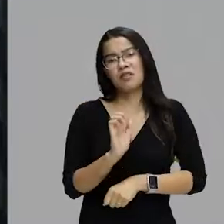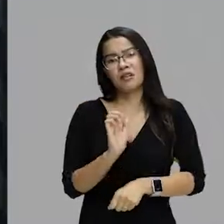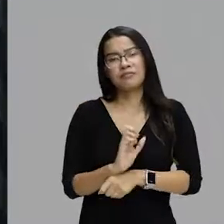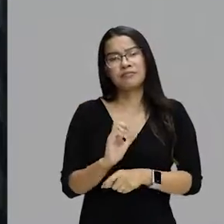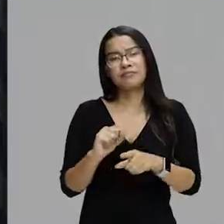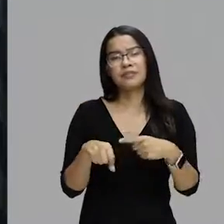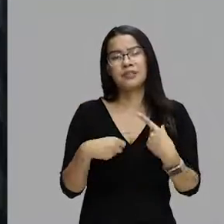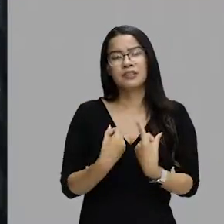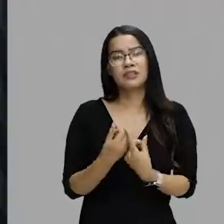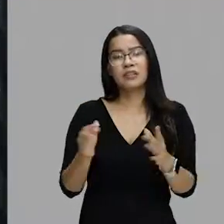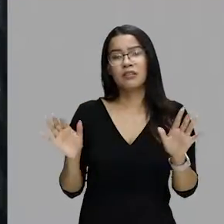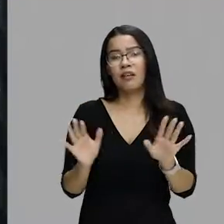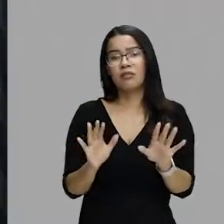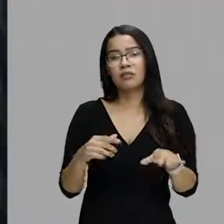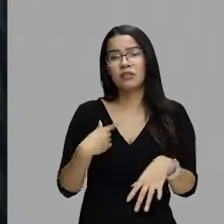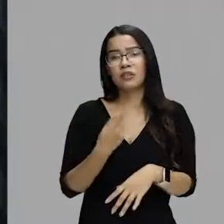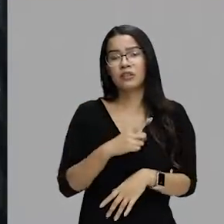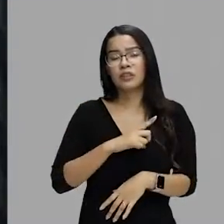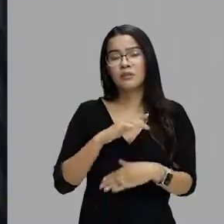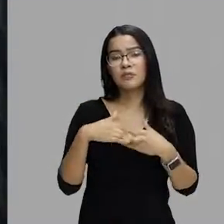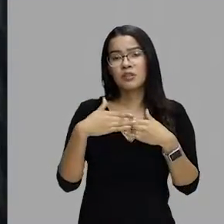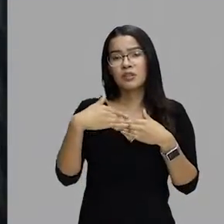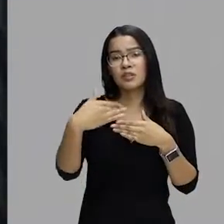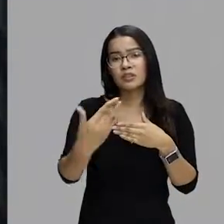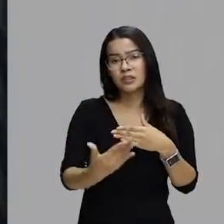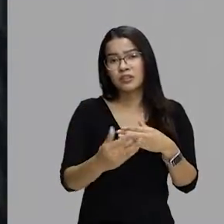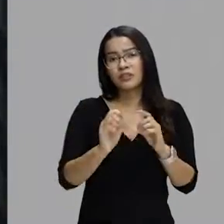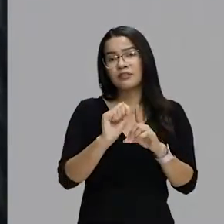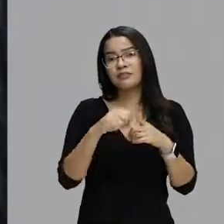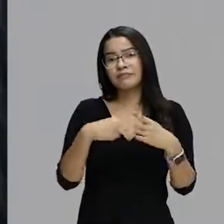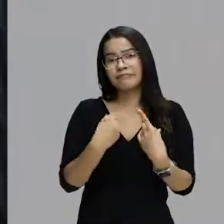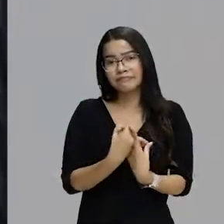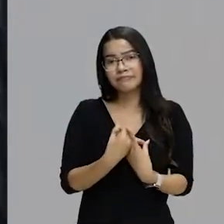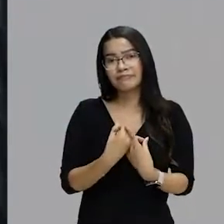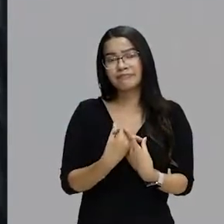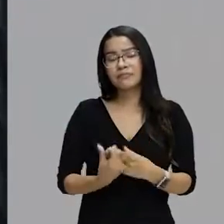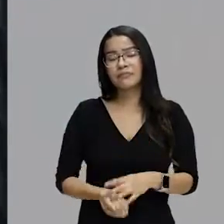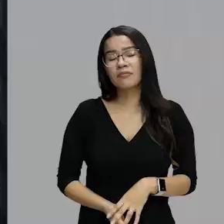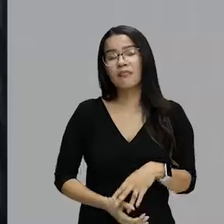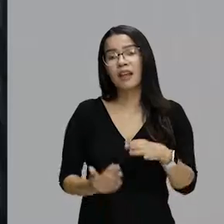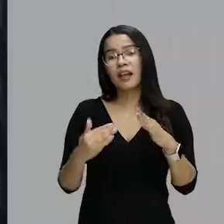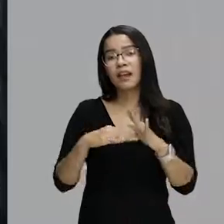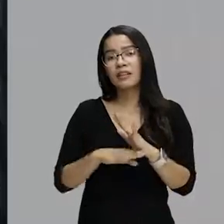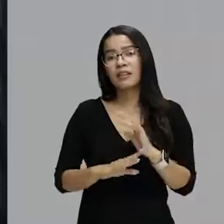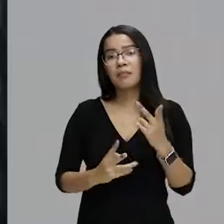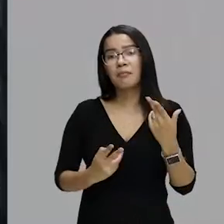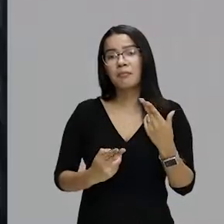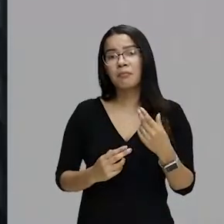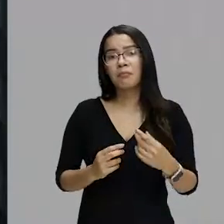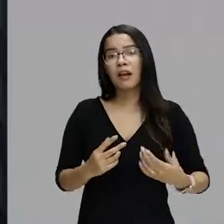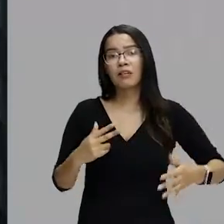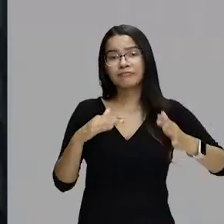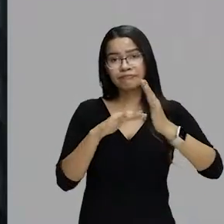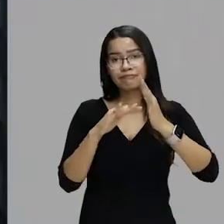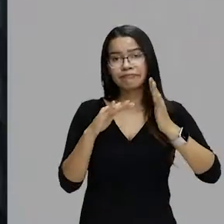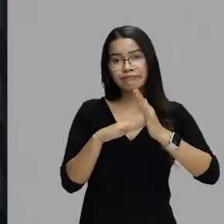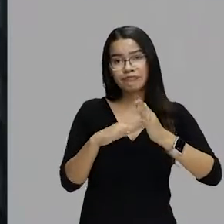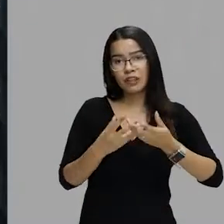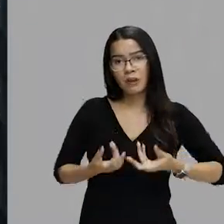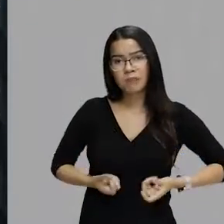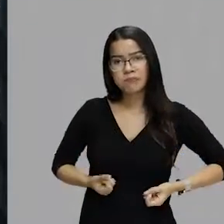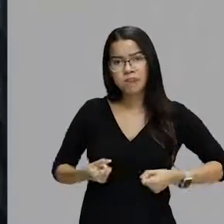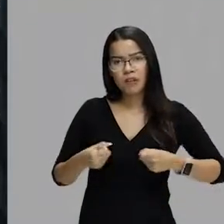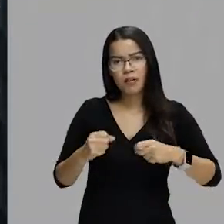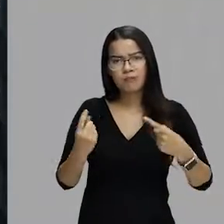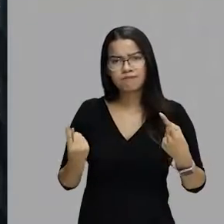avanços sociais. Medidas de avanços sociais vão ser tomadas, e até mesmo de combate a